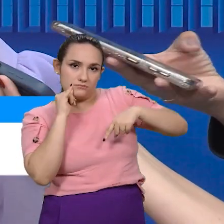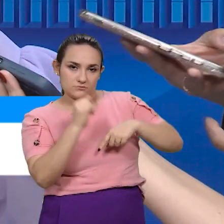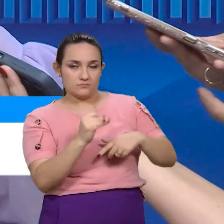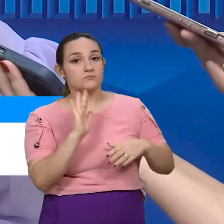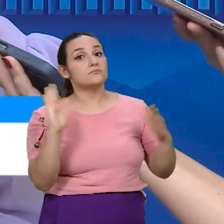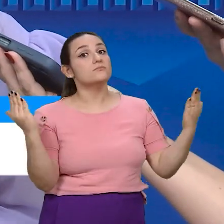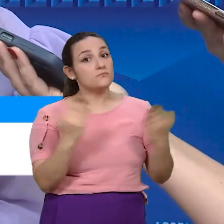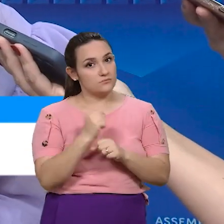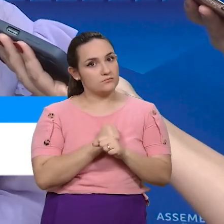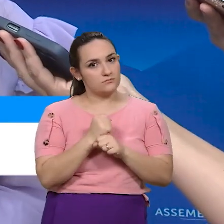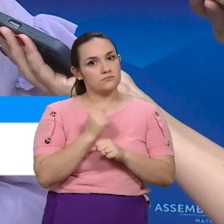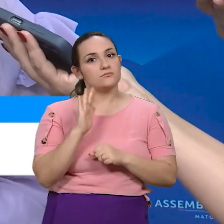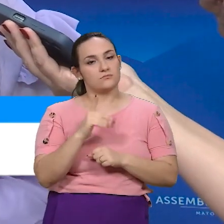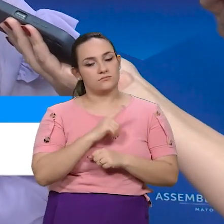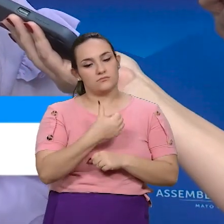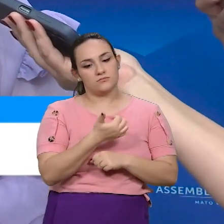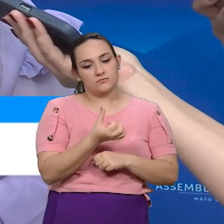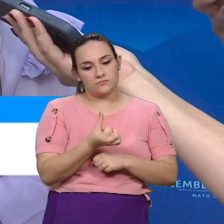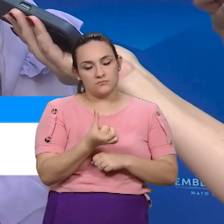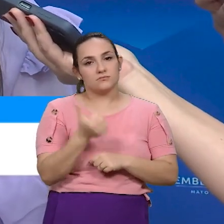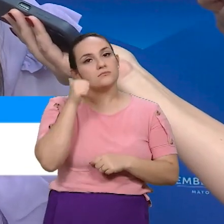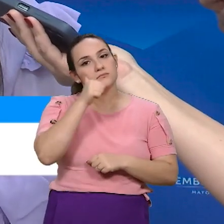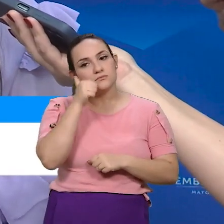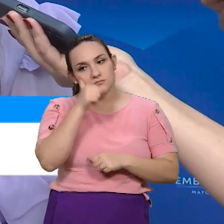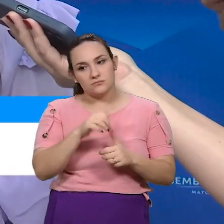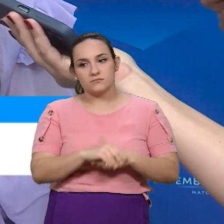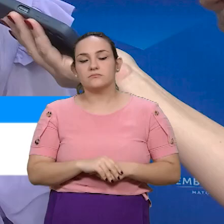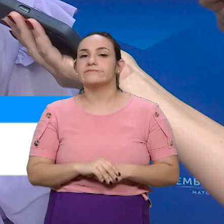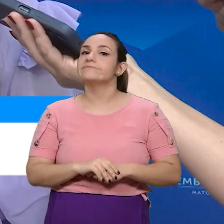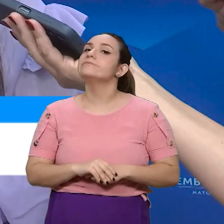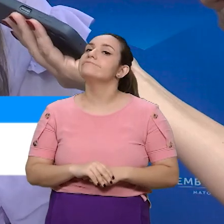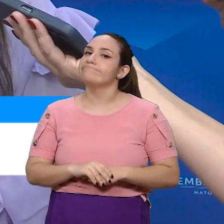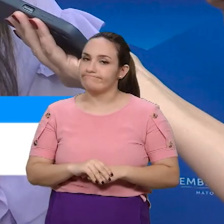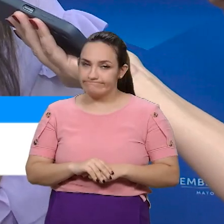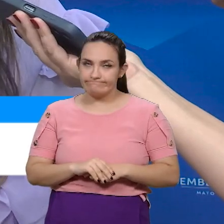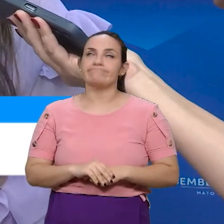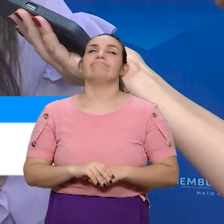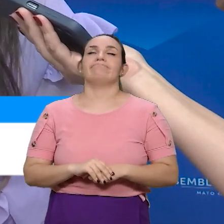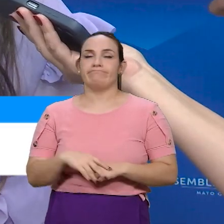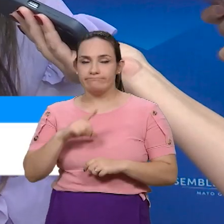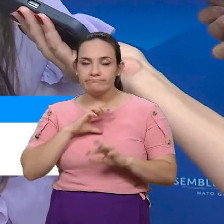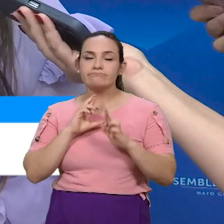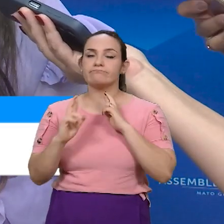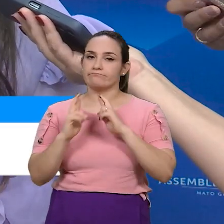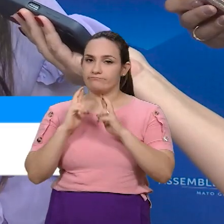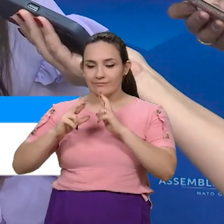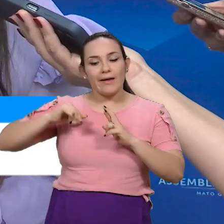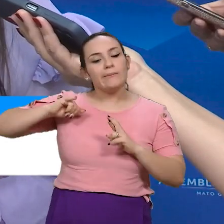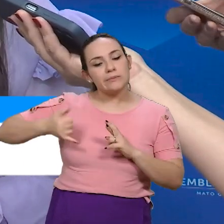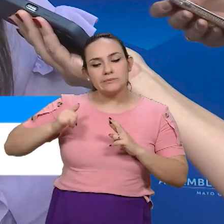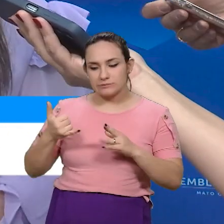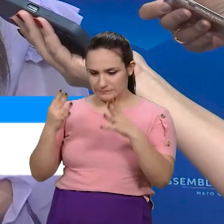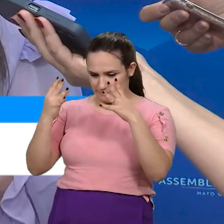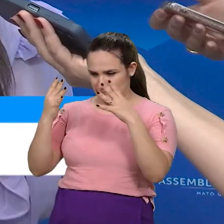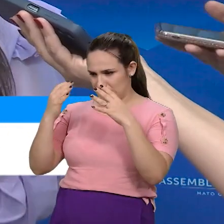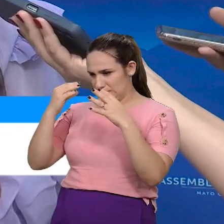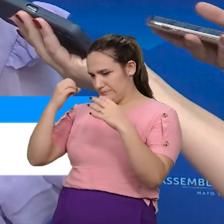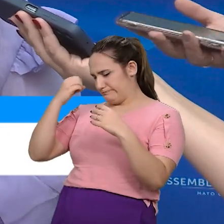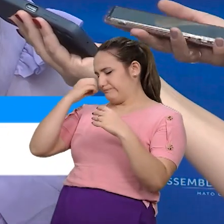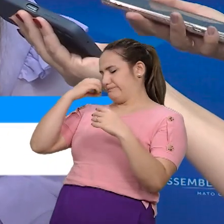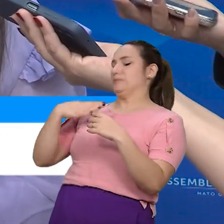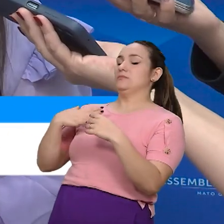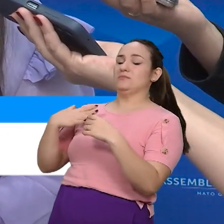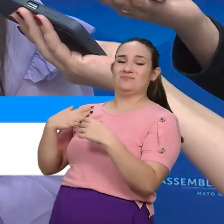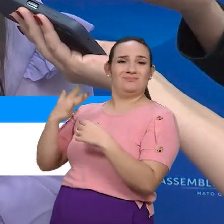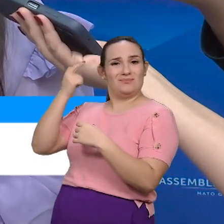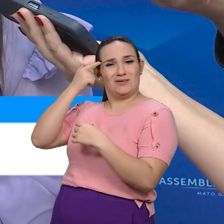16 mulheres que viveram, infelizmente, num relacionamento abusivo, acharam que nada